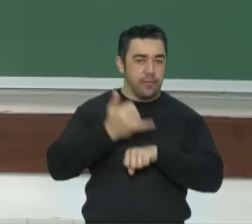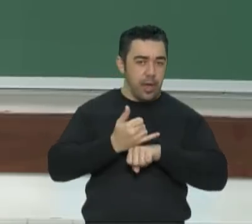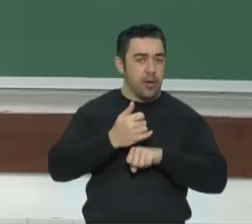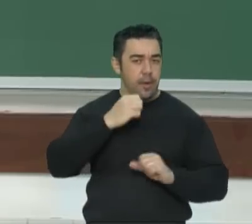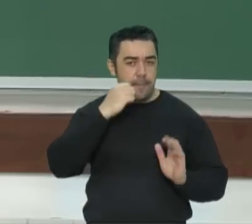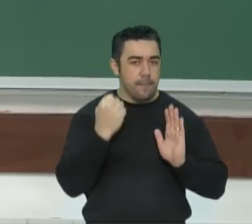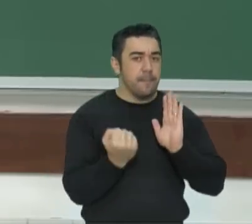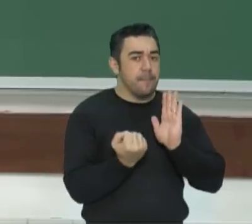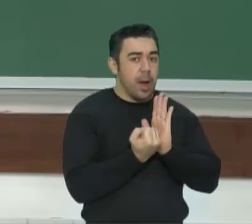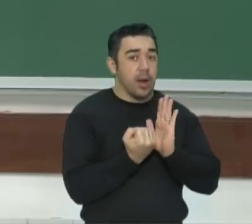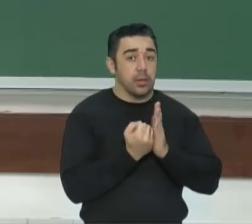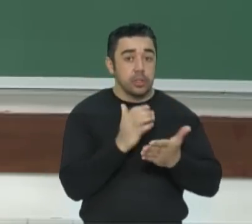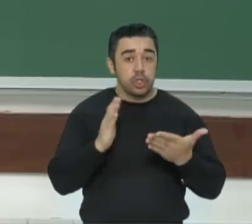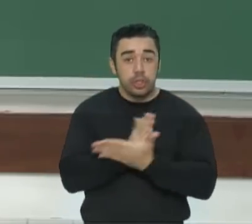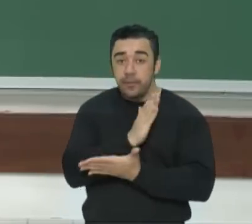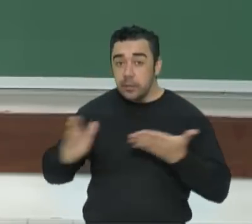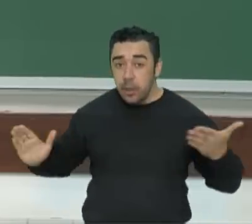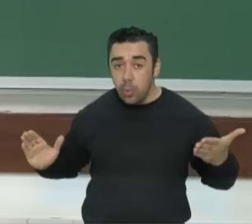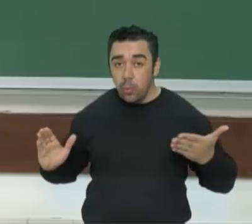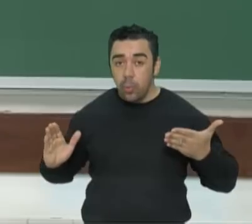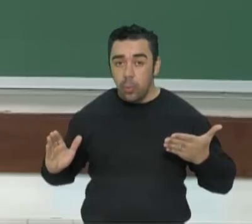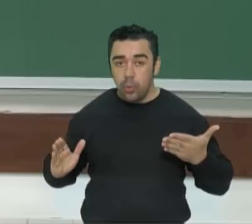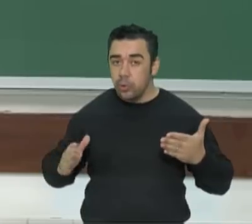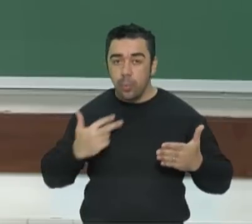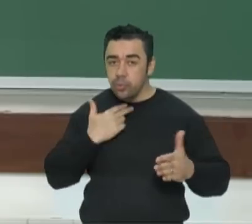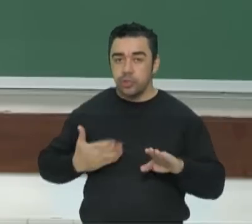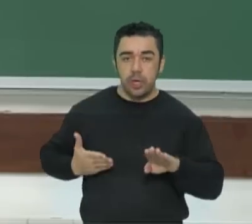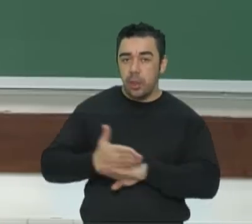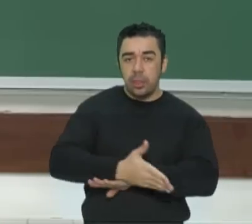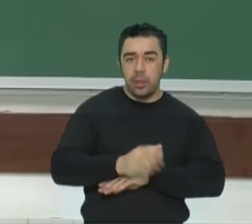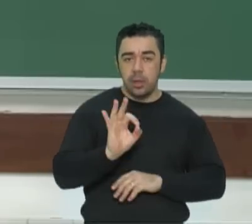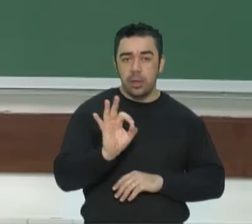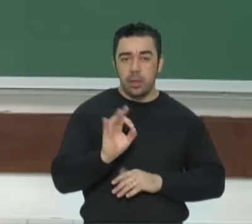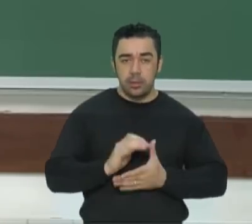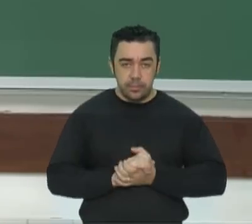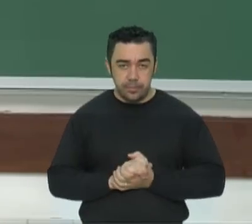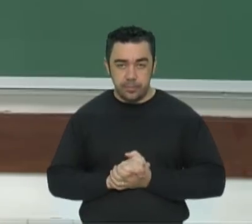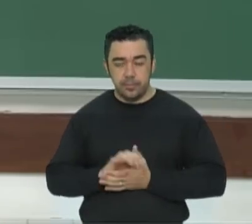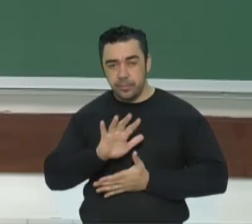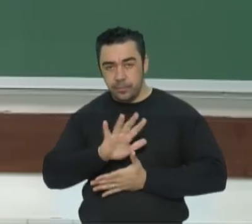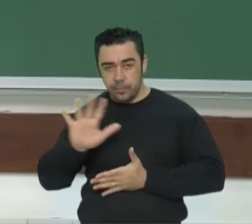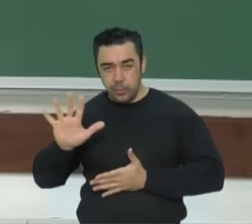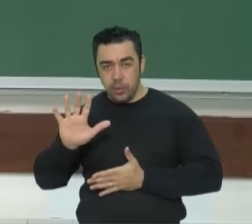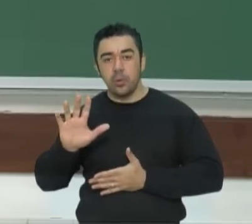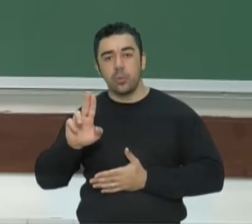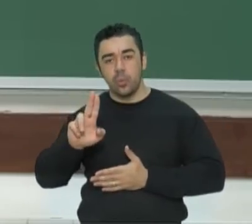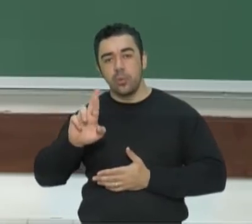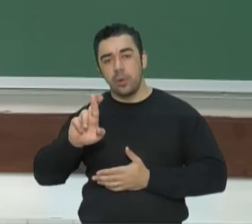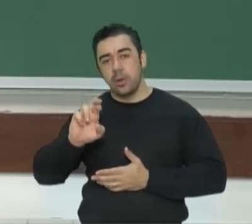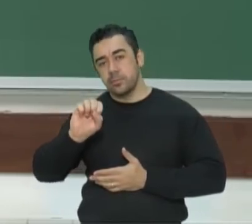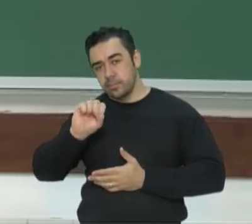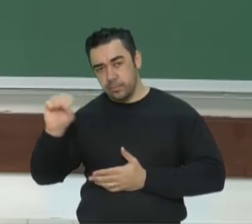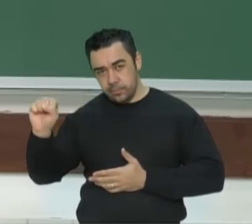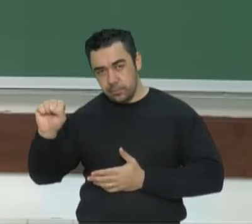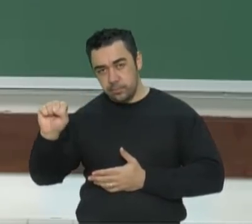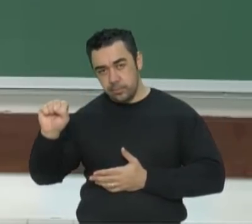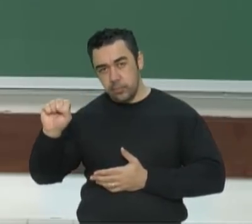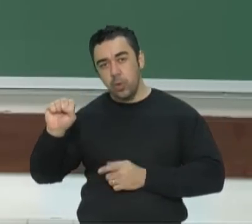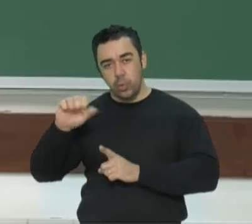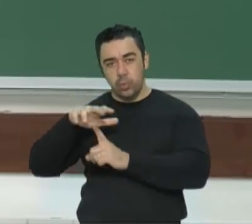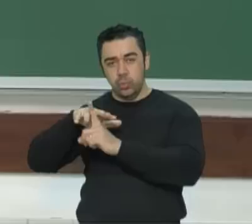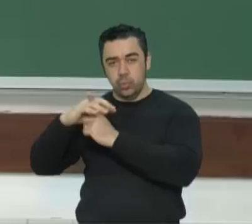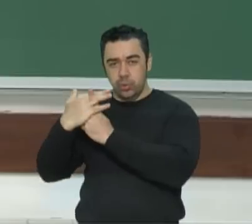Fria. Uma divisão mesmo, intransponível, entre o lado soviético, o lado